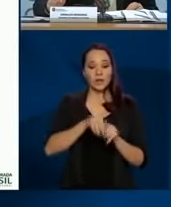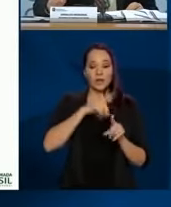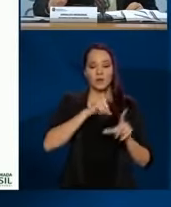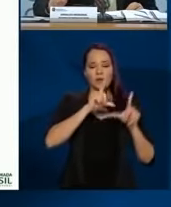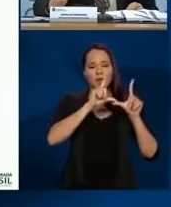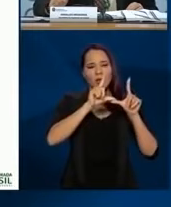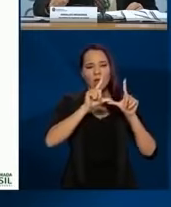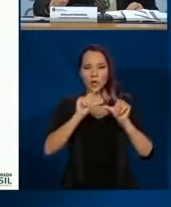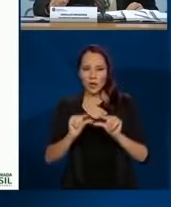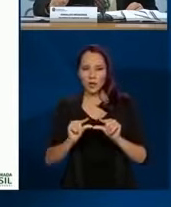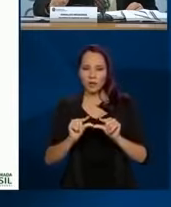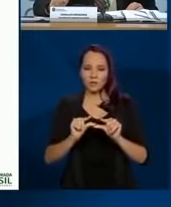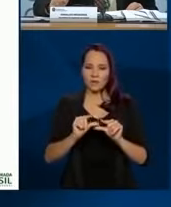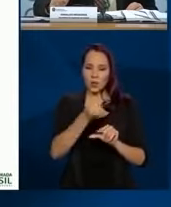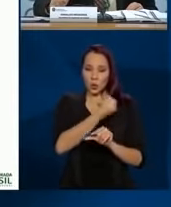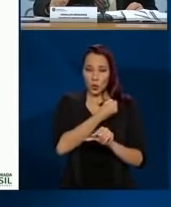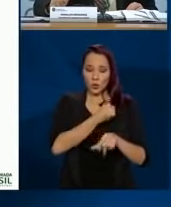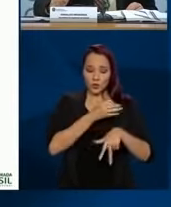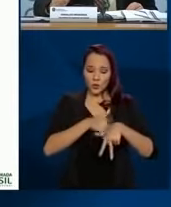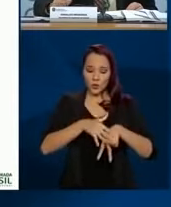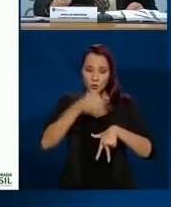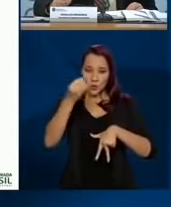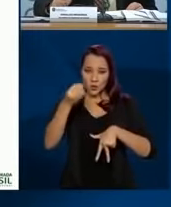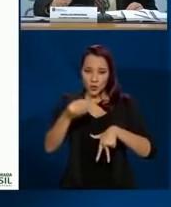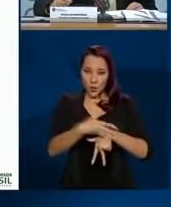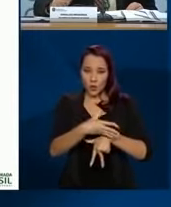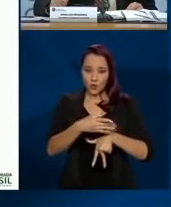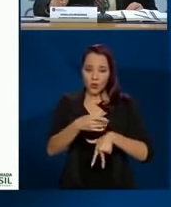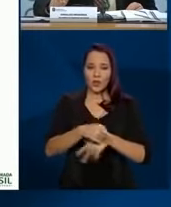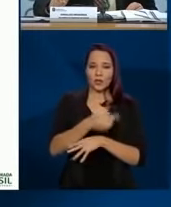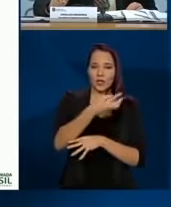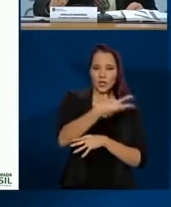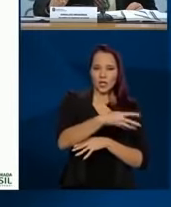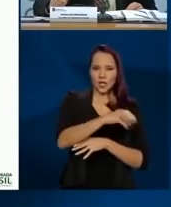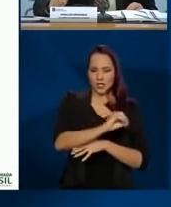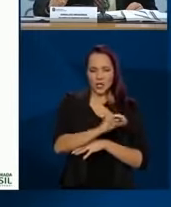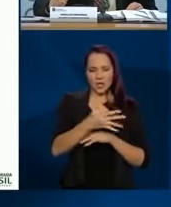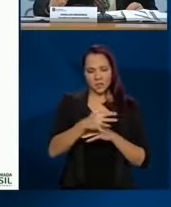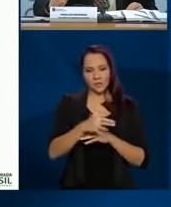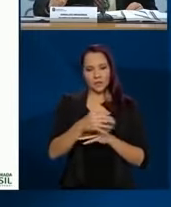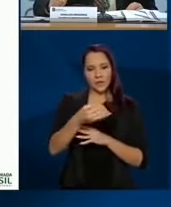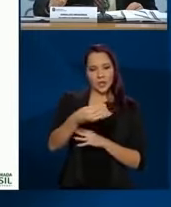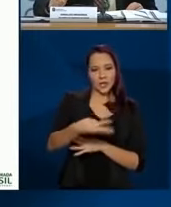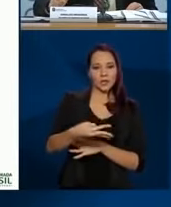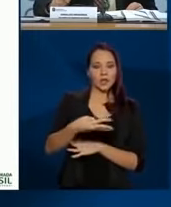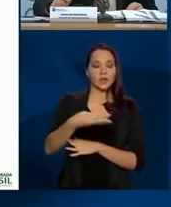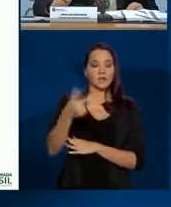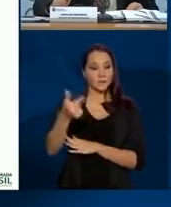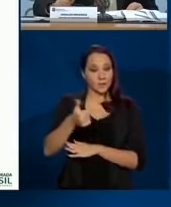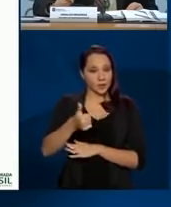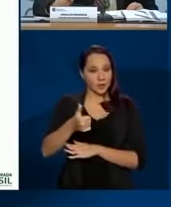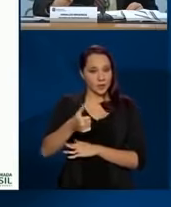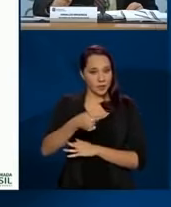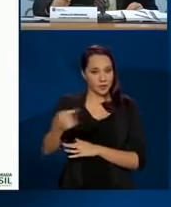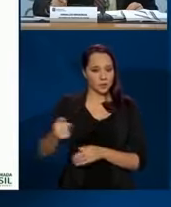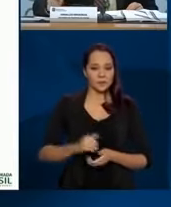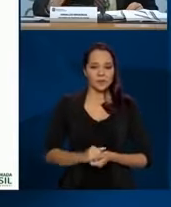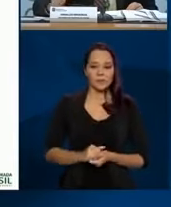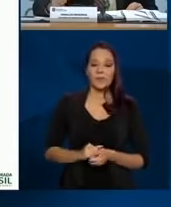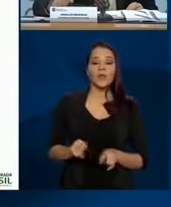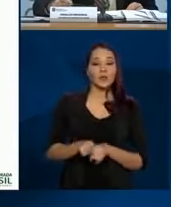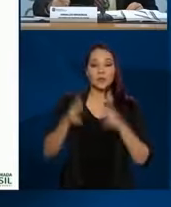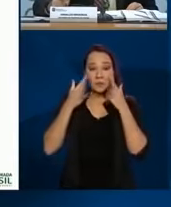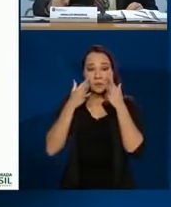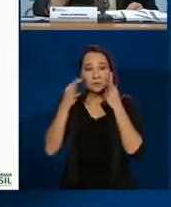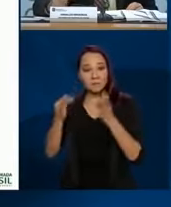queda do número de casos novos da 30ª para a 31ª. Chama atenção, como